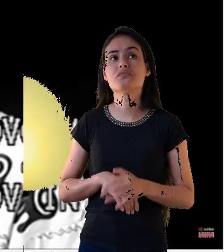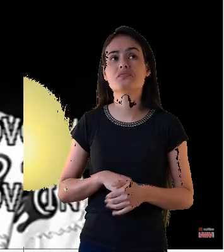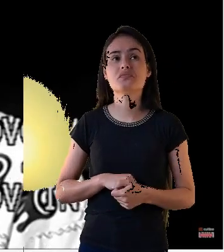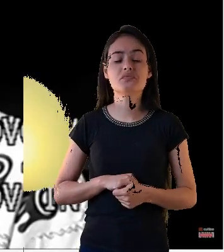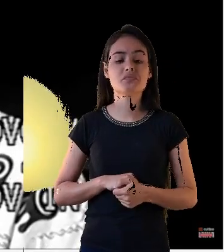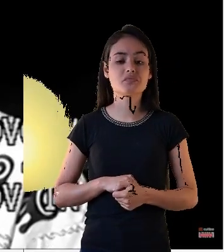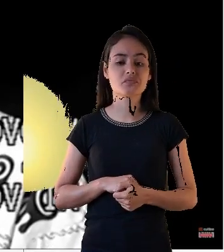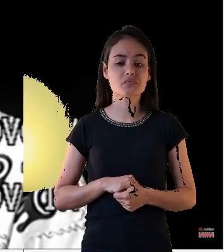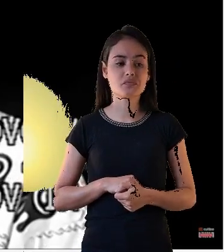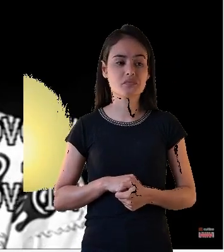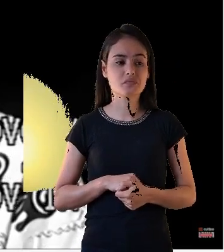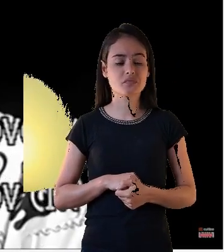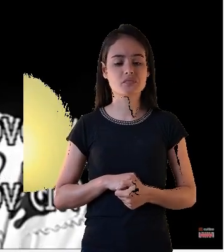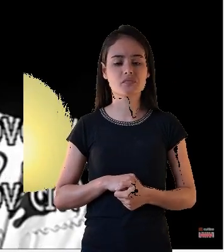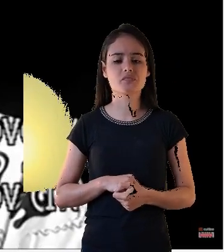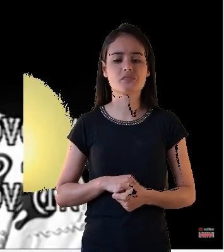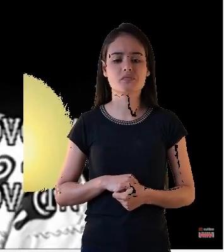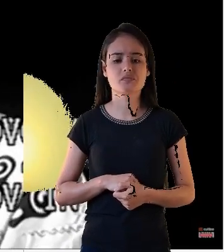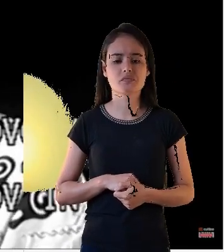Eu